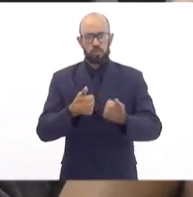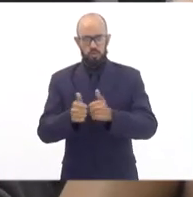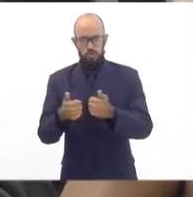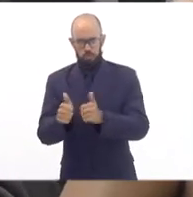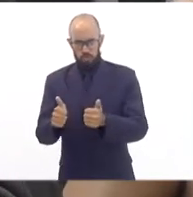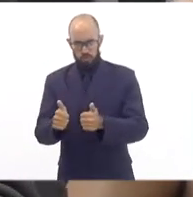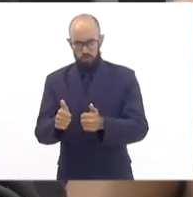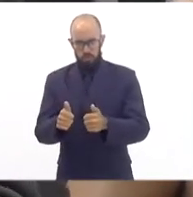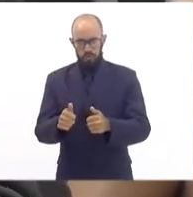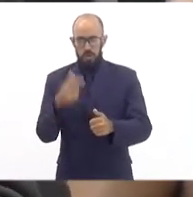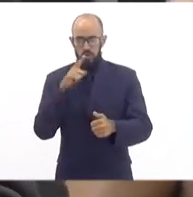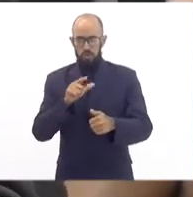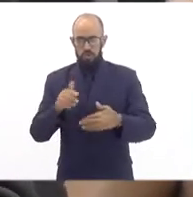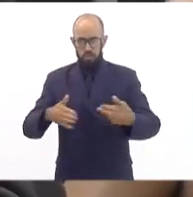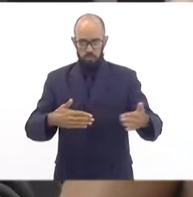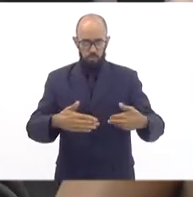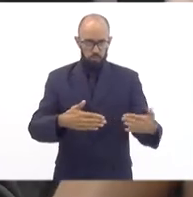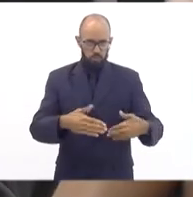transportes, não, engenheiro?